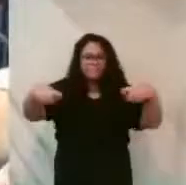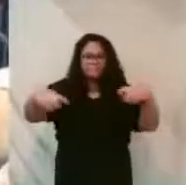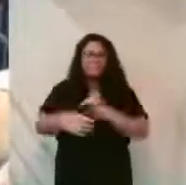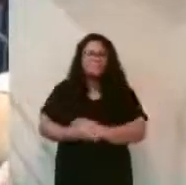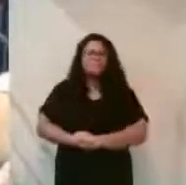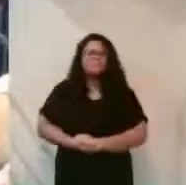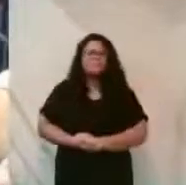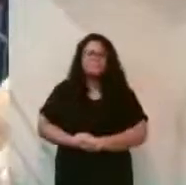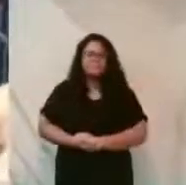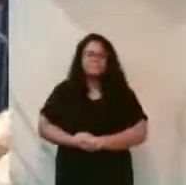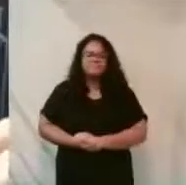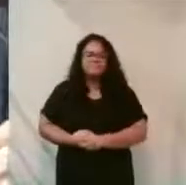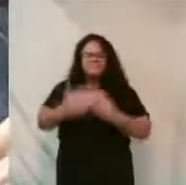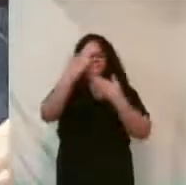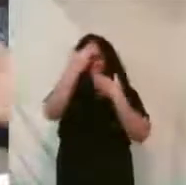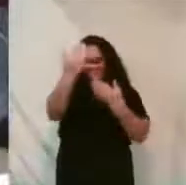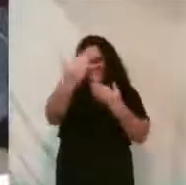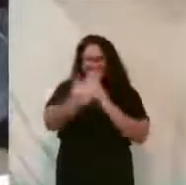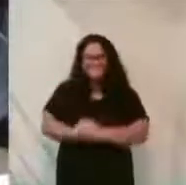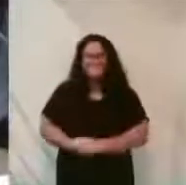foi presidida agora. Muito obrigada.